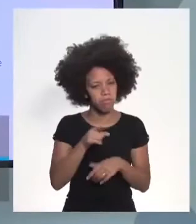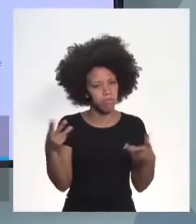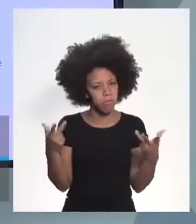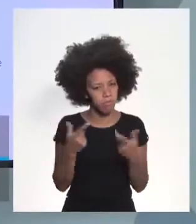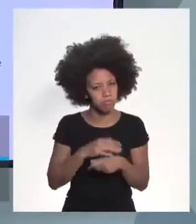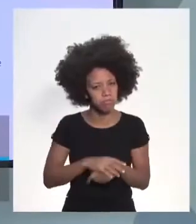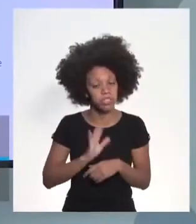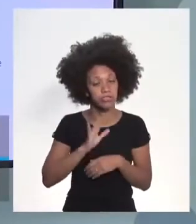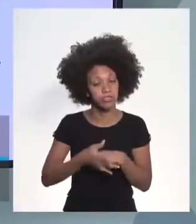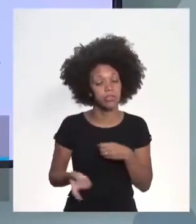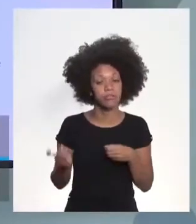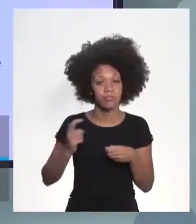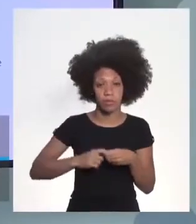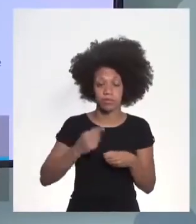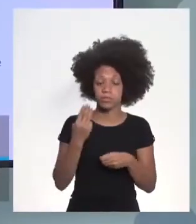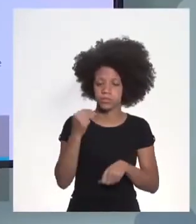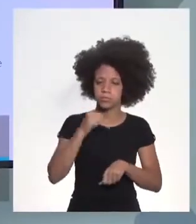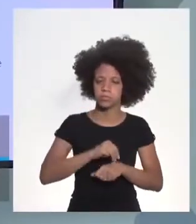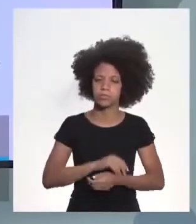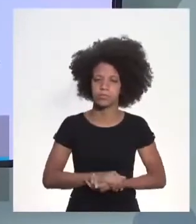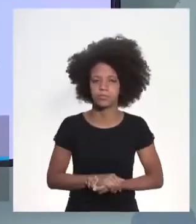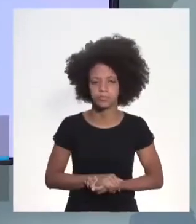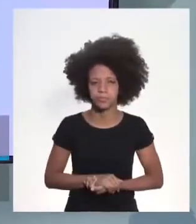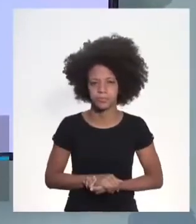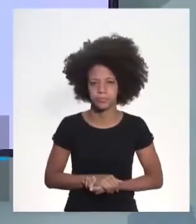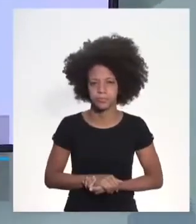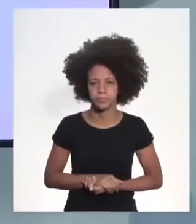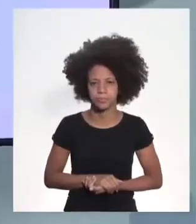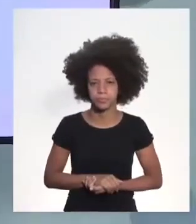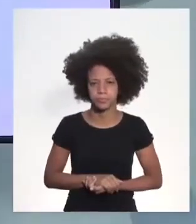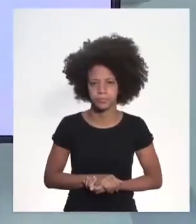e a gente volta daqui a três minutinhos